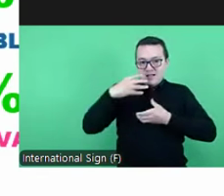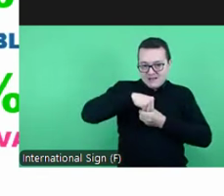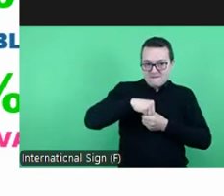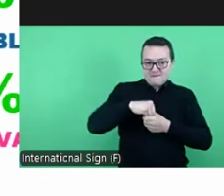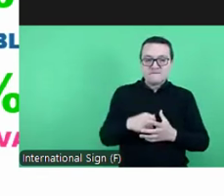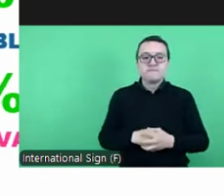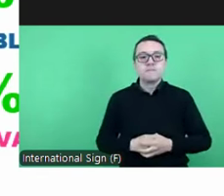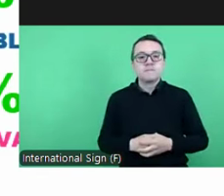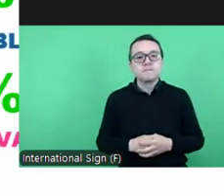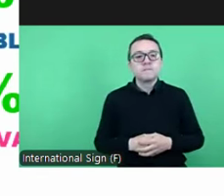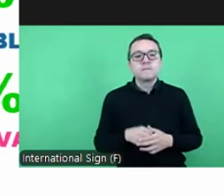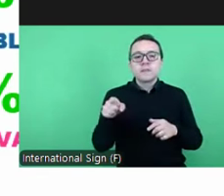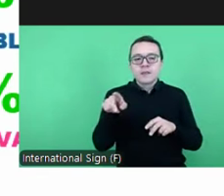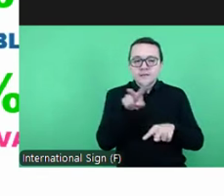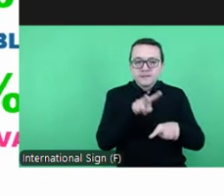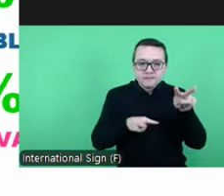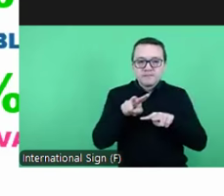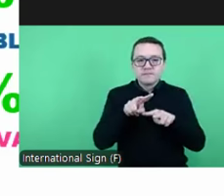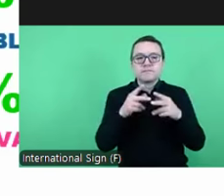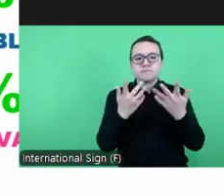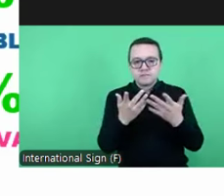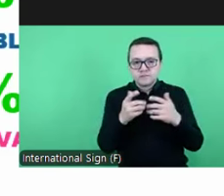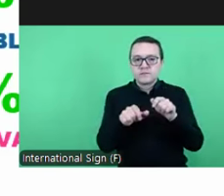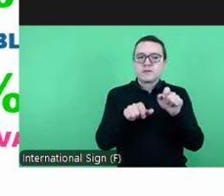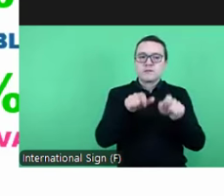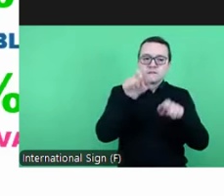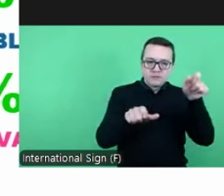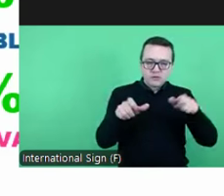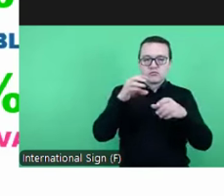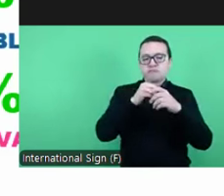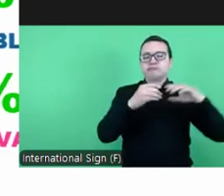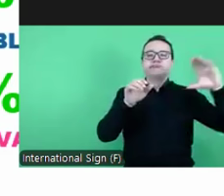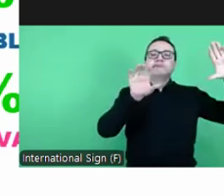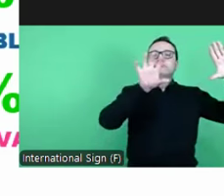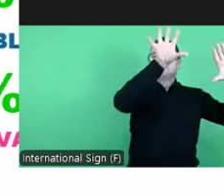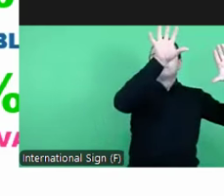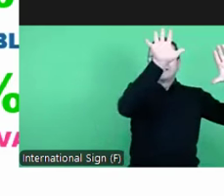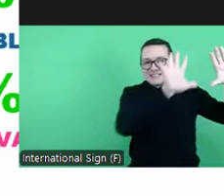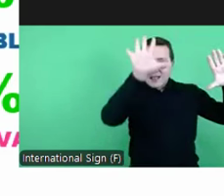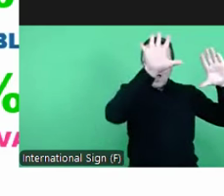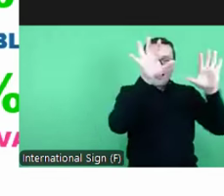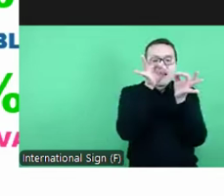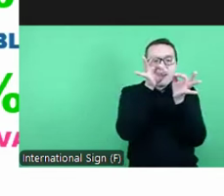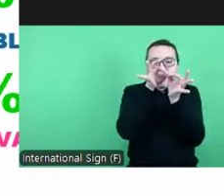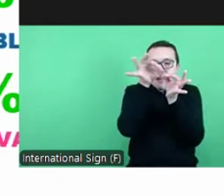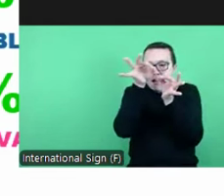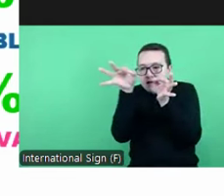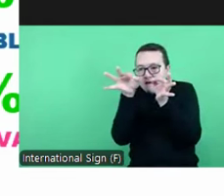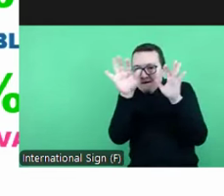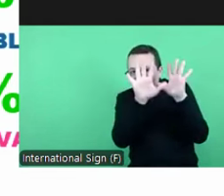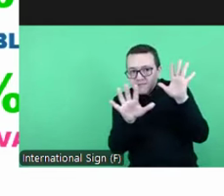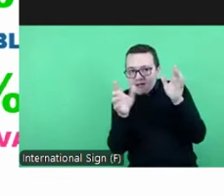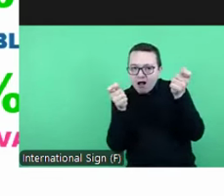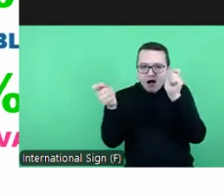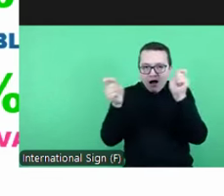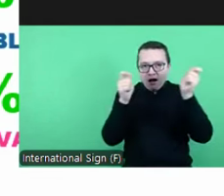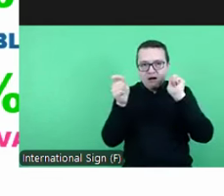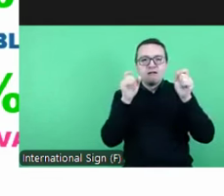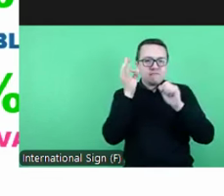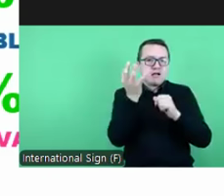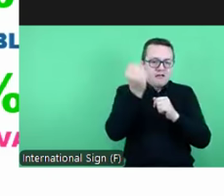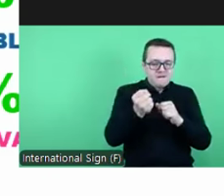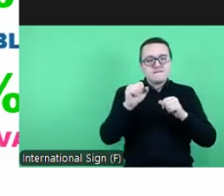compartilhada, com almost papéis para os to níveis over estadual, 11 federal e million municipal. Ele citizens. vai desde a atenção primária, como